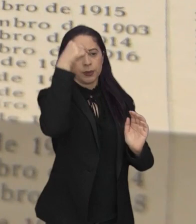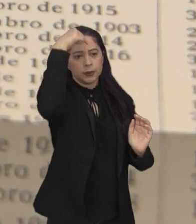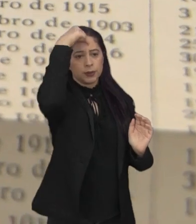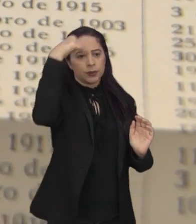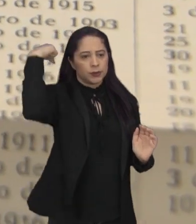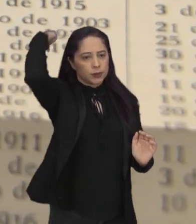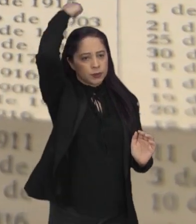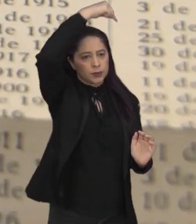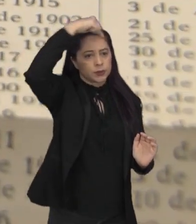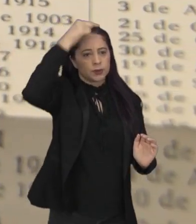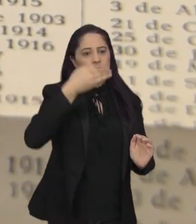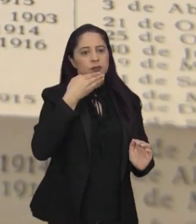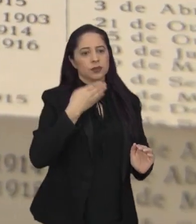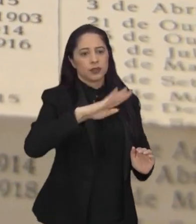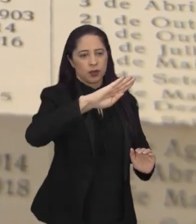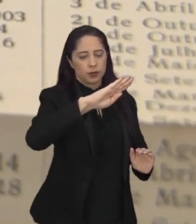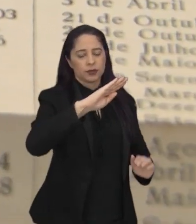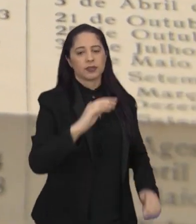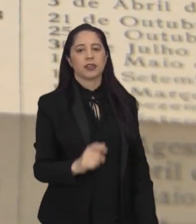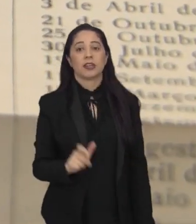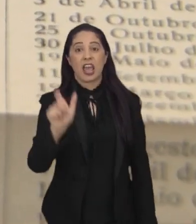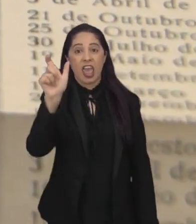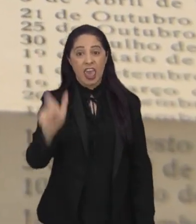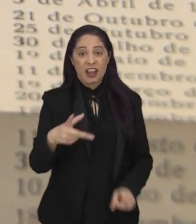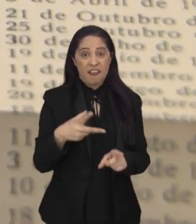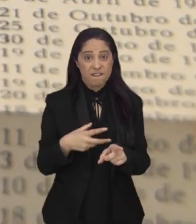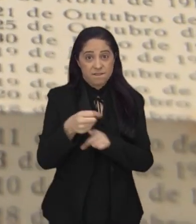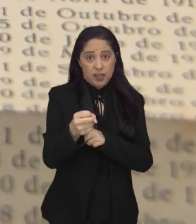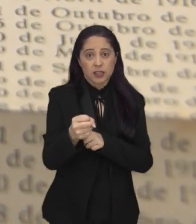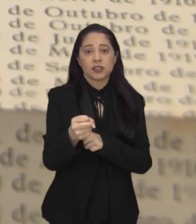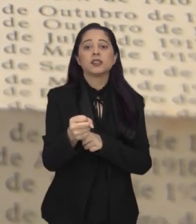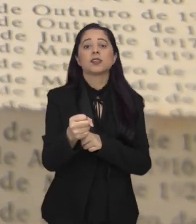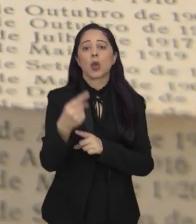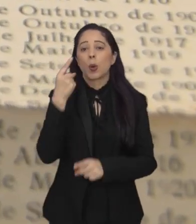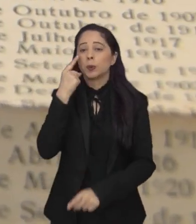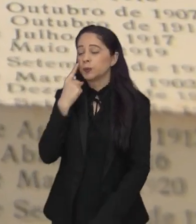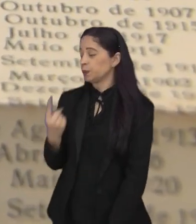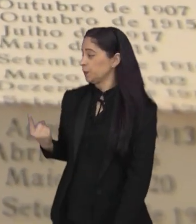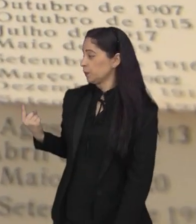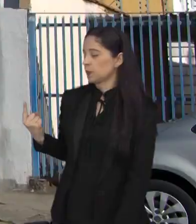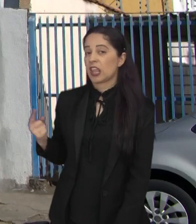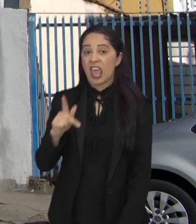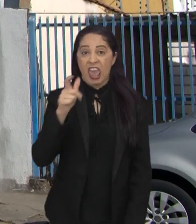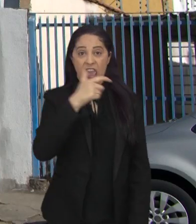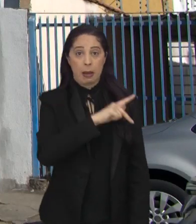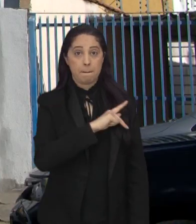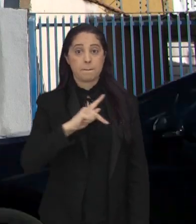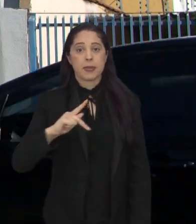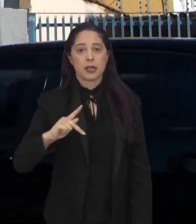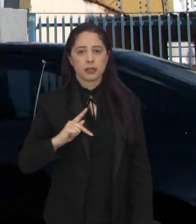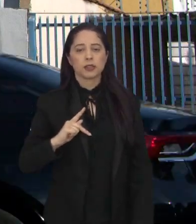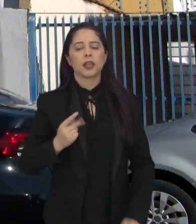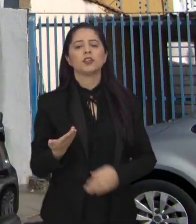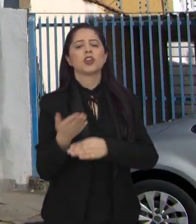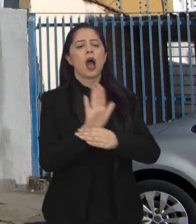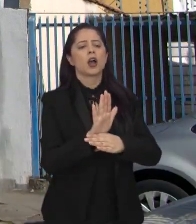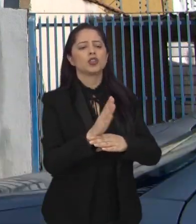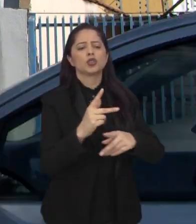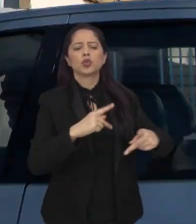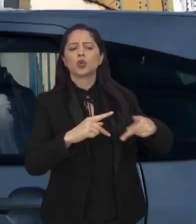dos Vicentinos em São José, no dia 2 de novembro de 1893. Eleito presidente do